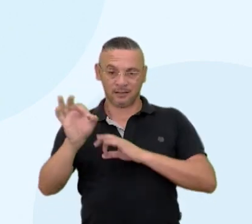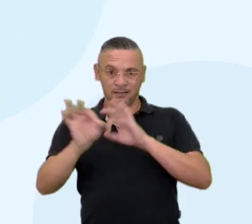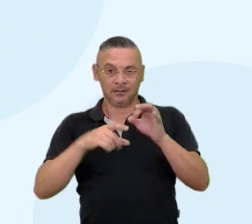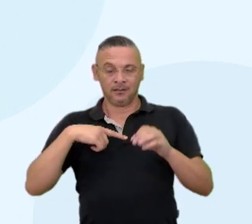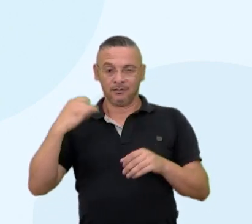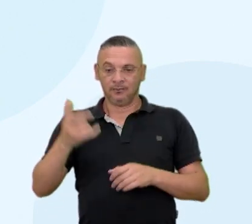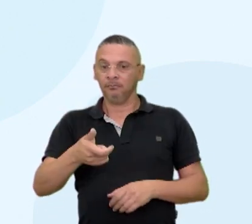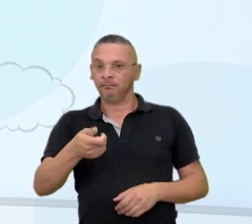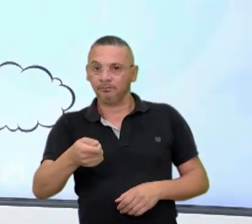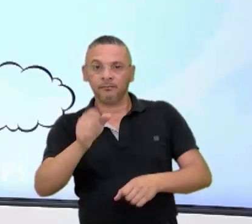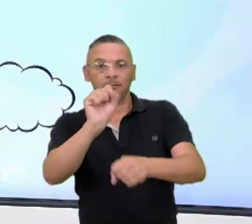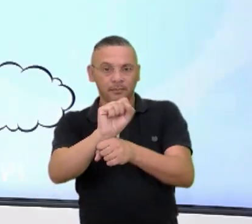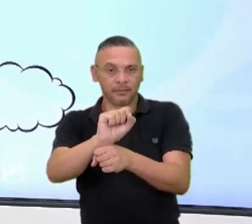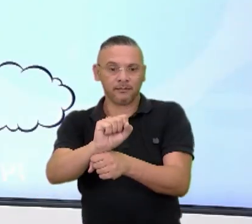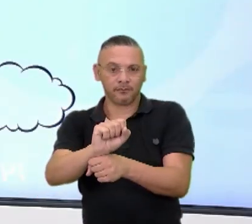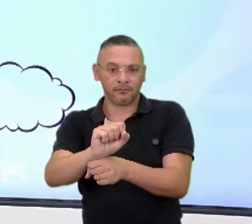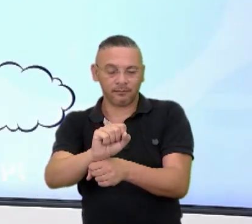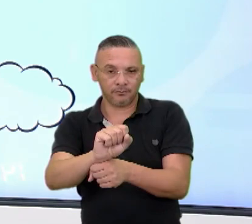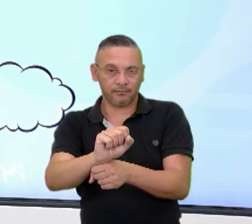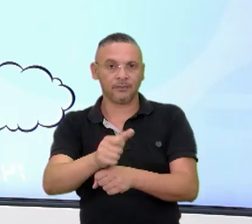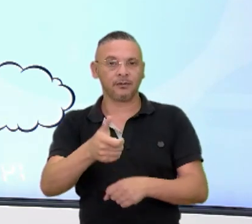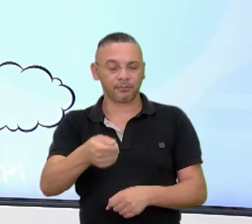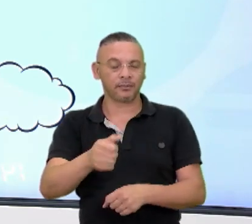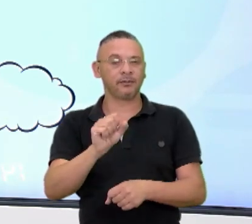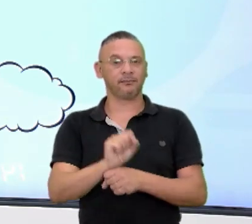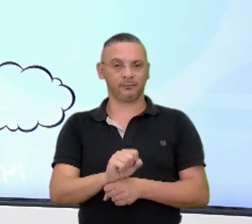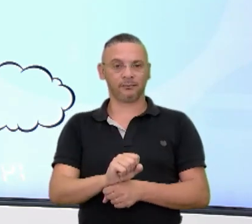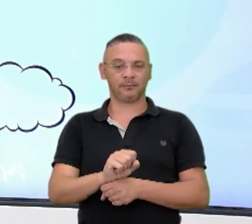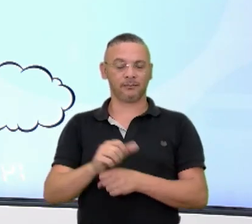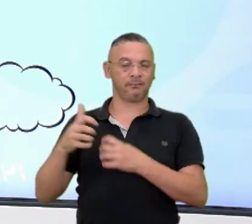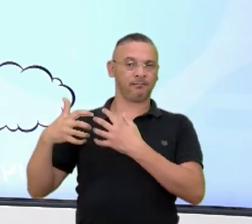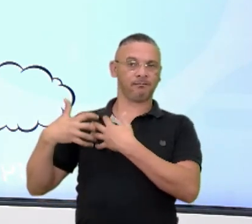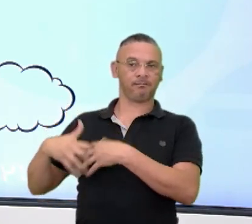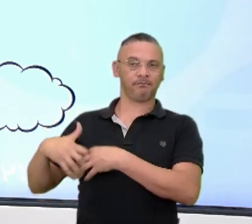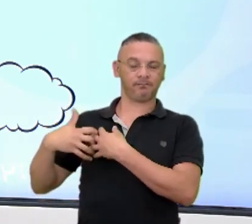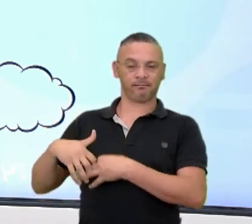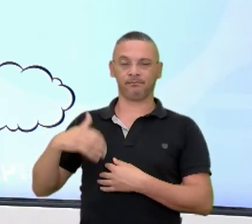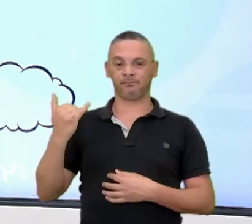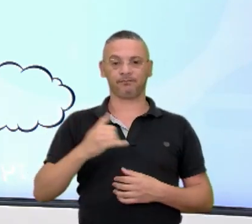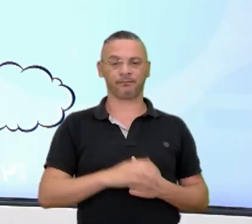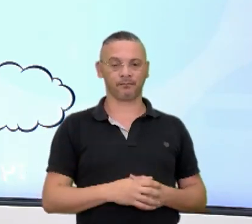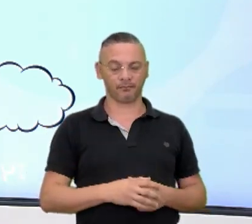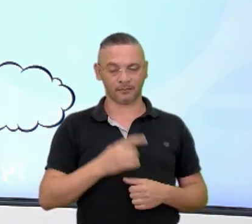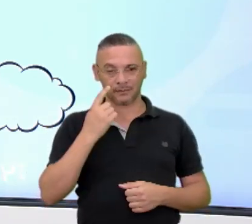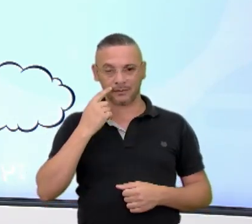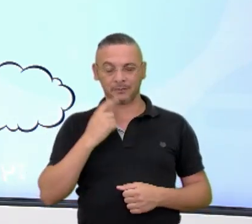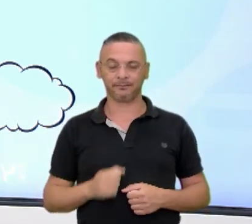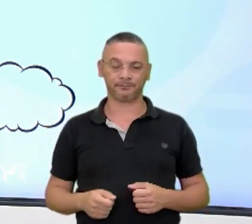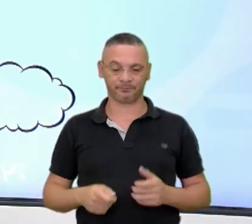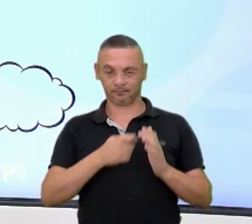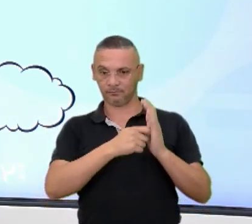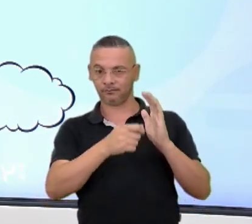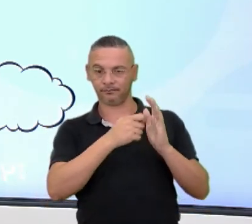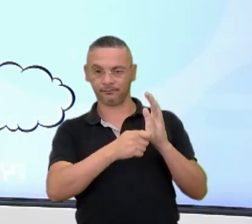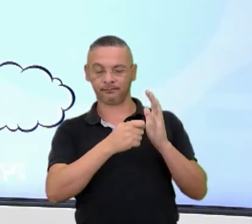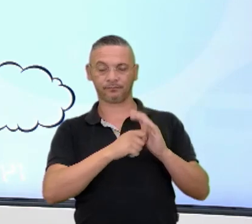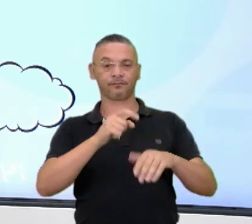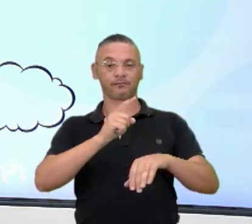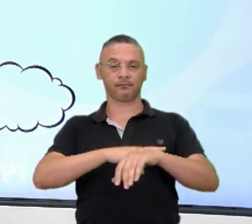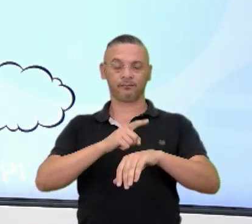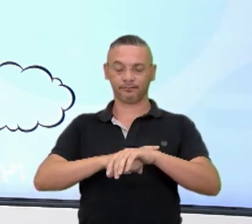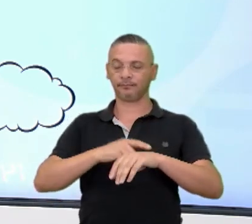azul. Vamos pegar um exemplo. Vamos pegar uma notícia que acontece aqui, ó. Sabe que lugar é esse aqui? Aqui é a Península